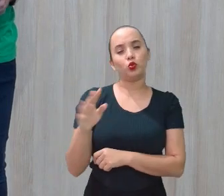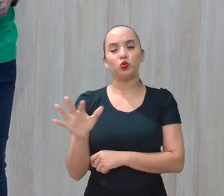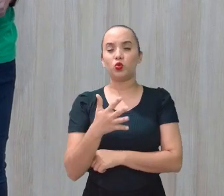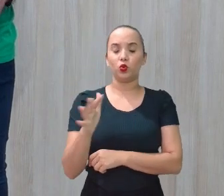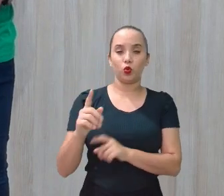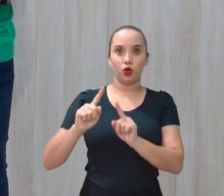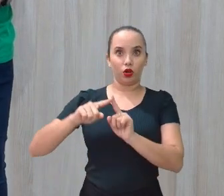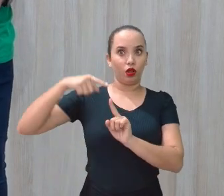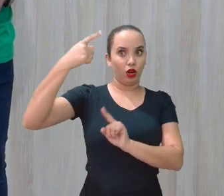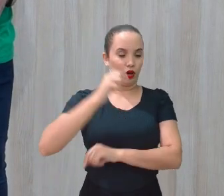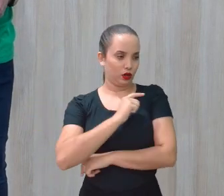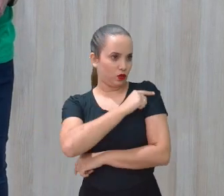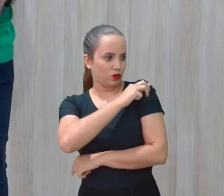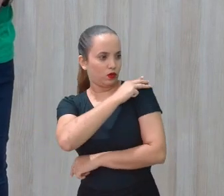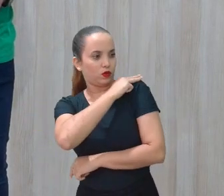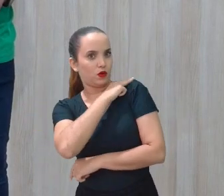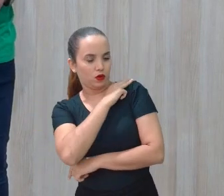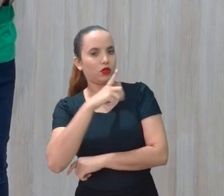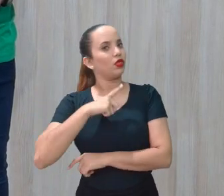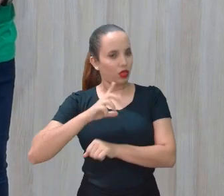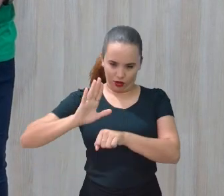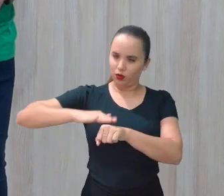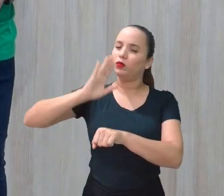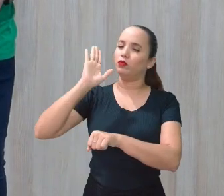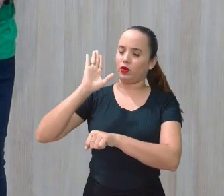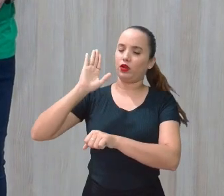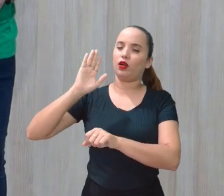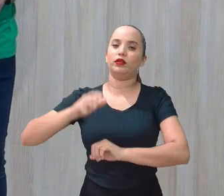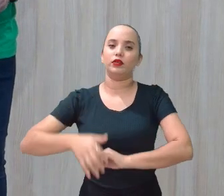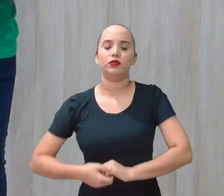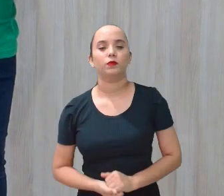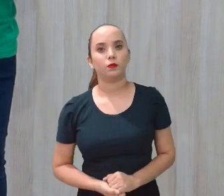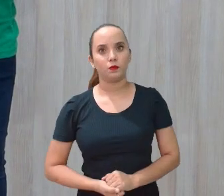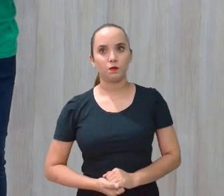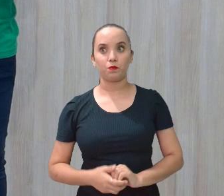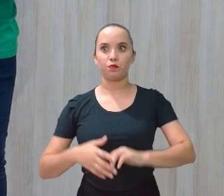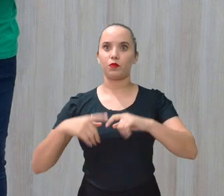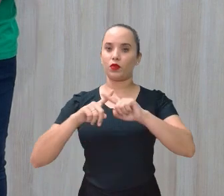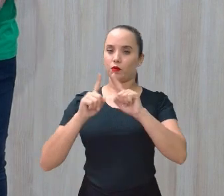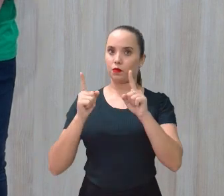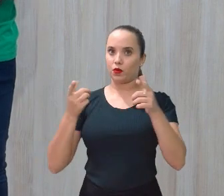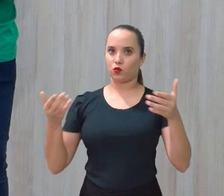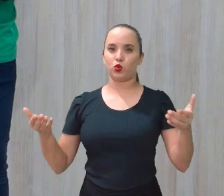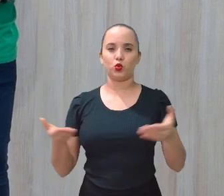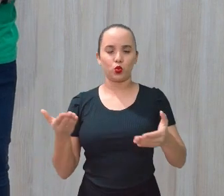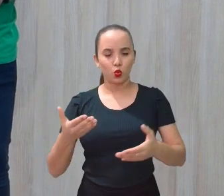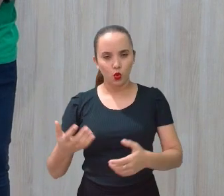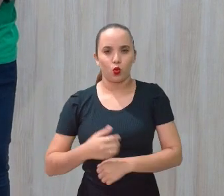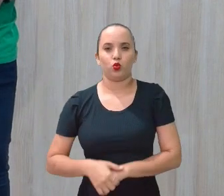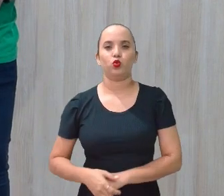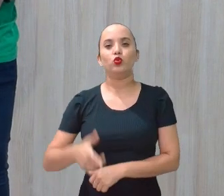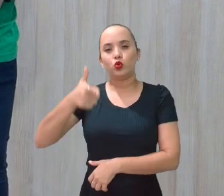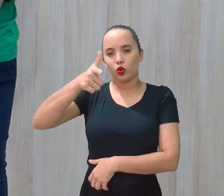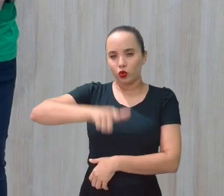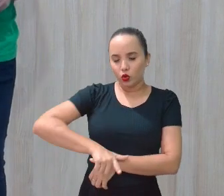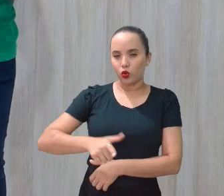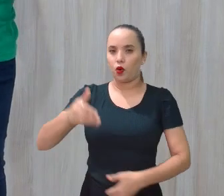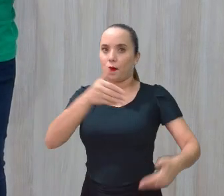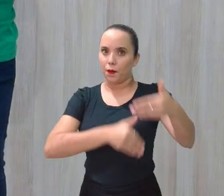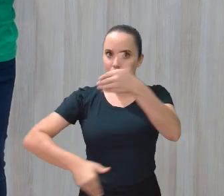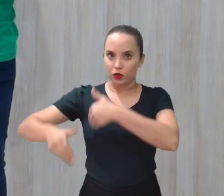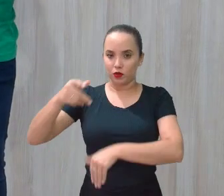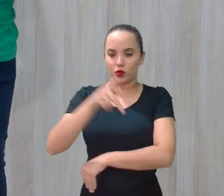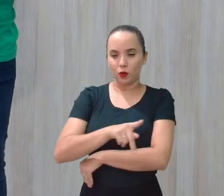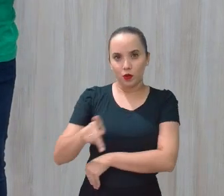algumas outras situações onde tem mais equações e mais incógnitas. E hoje, mais uma vez, a participação especial da